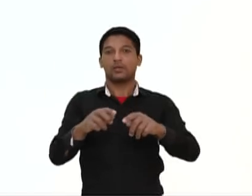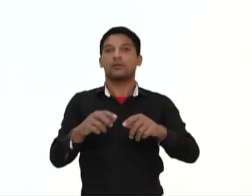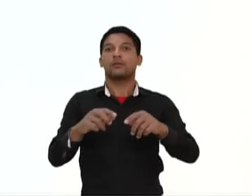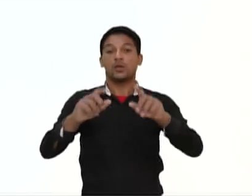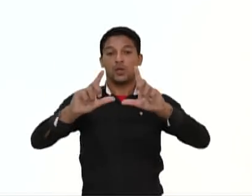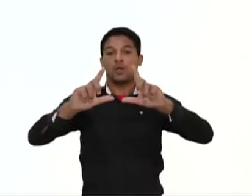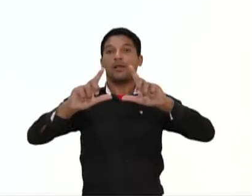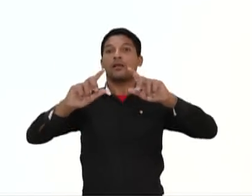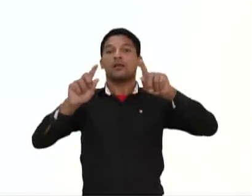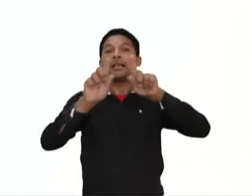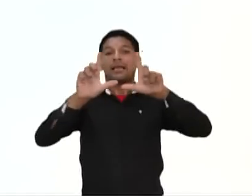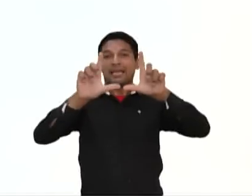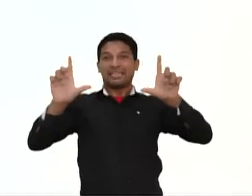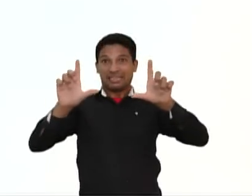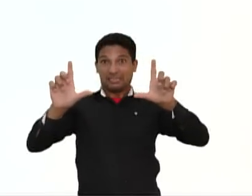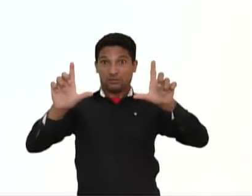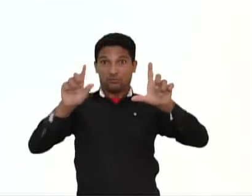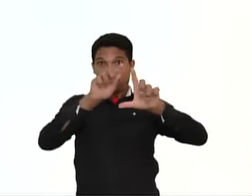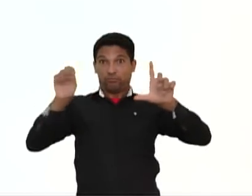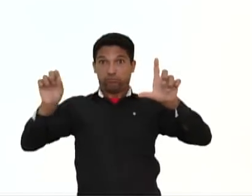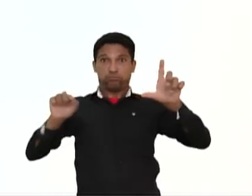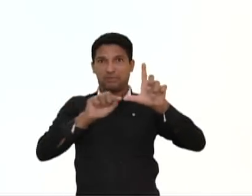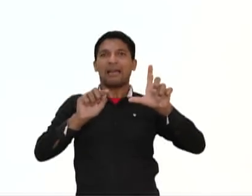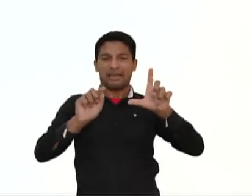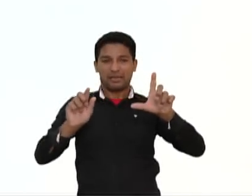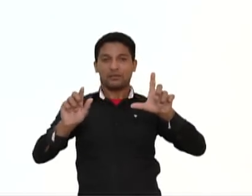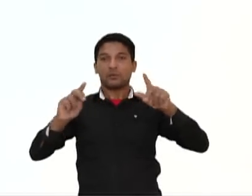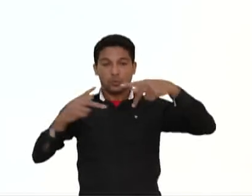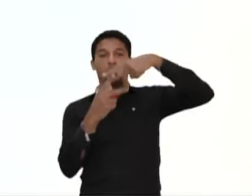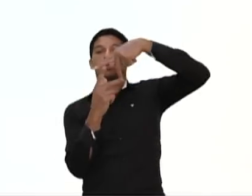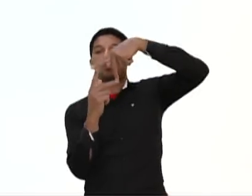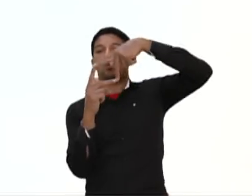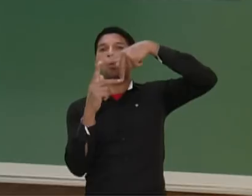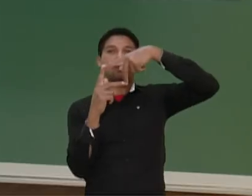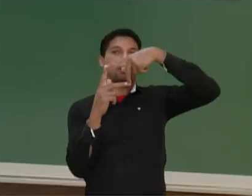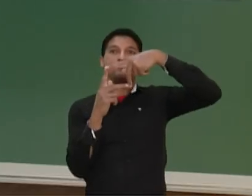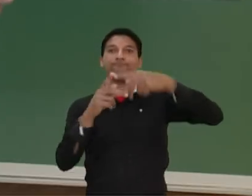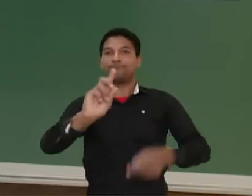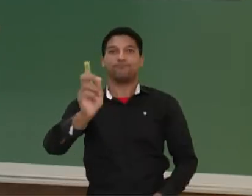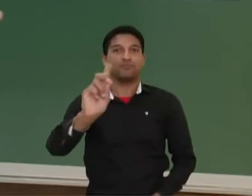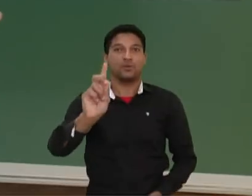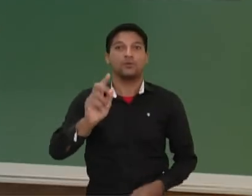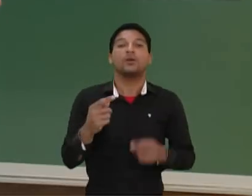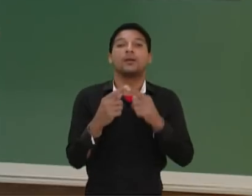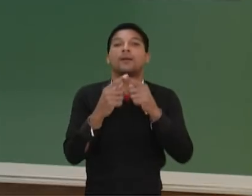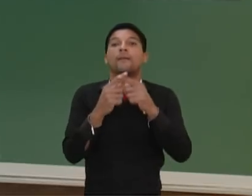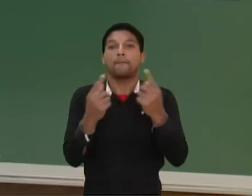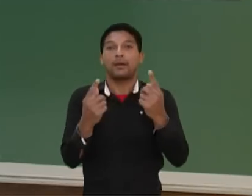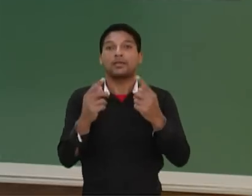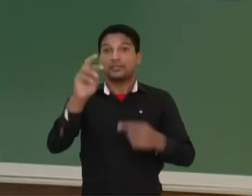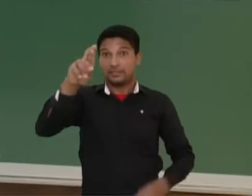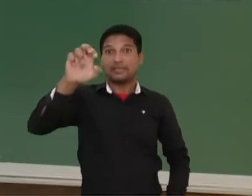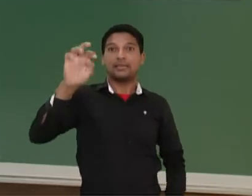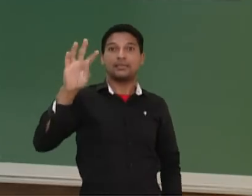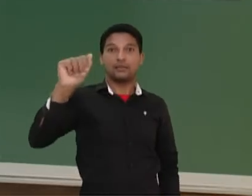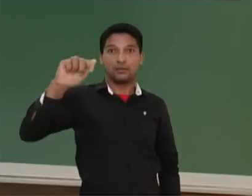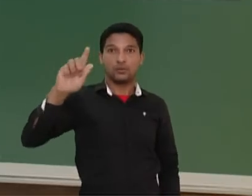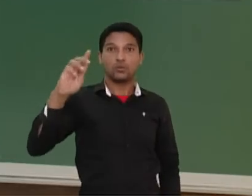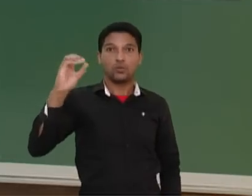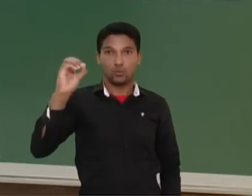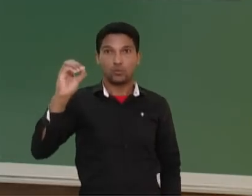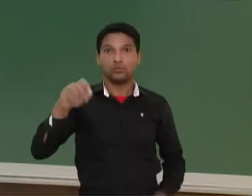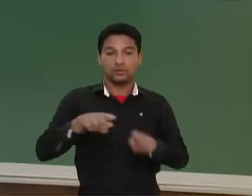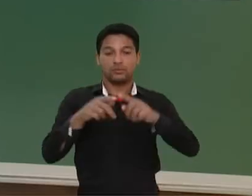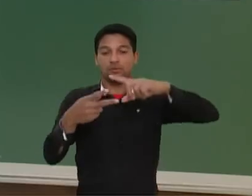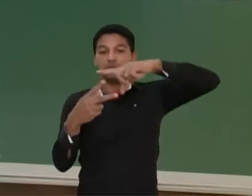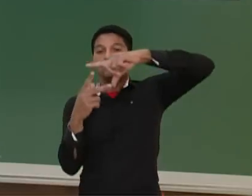Não, porque eu posso ter esse caso aqui. Esse caso aqui, os lados não são iguais. Mas tanto o retângulo quanto o quadrado são paralelogramos.